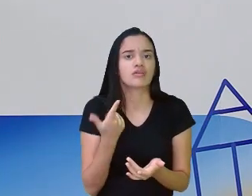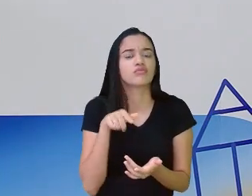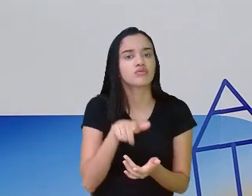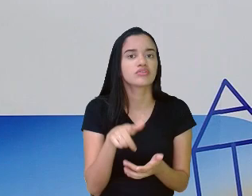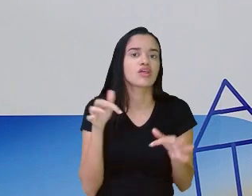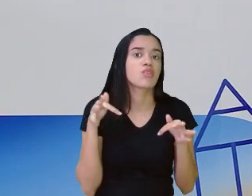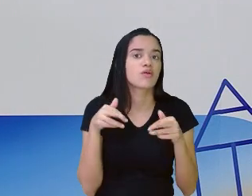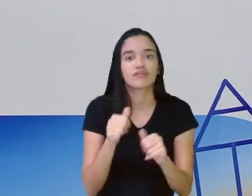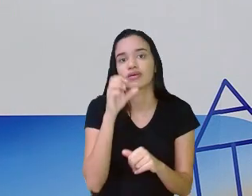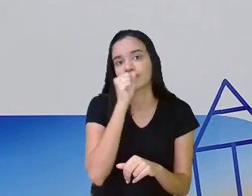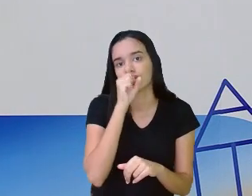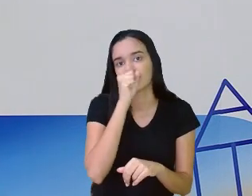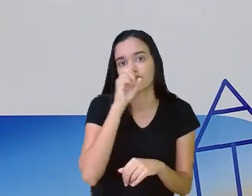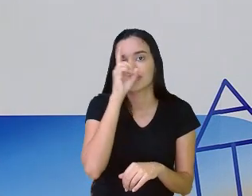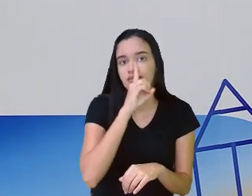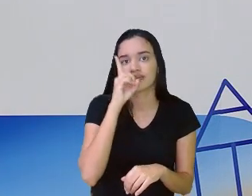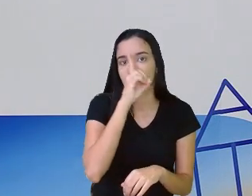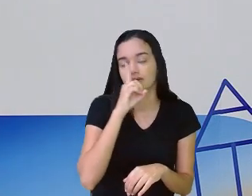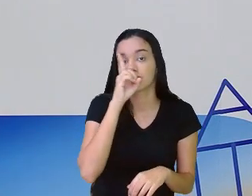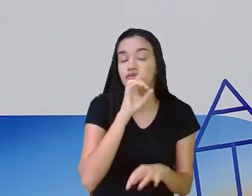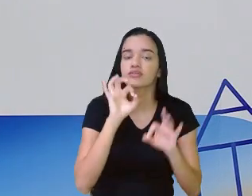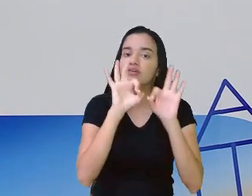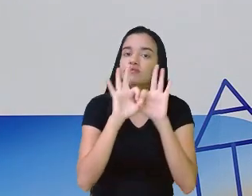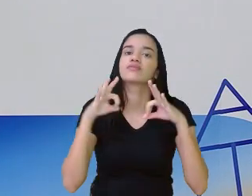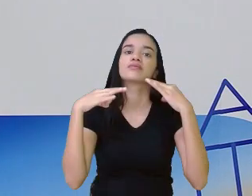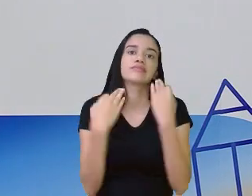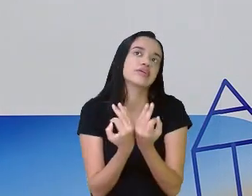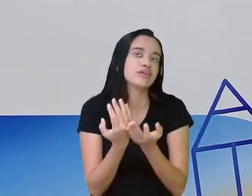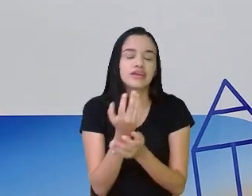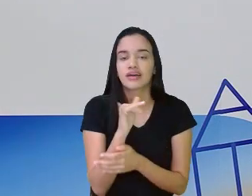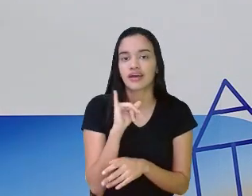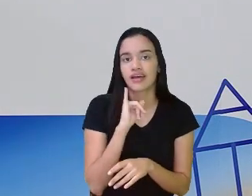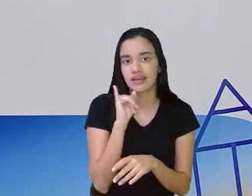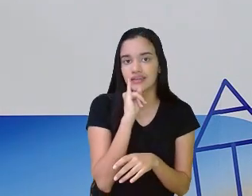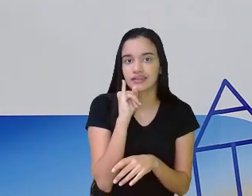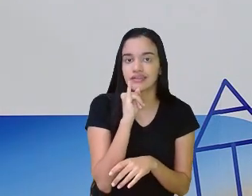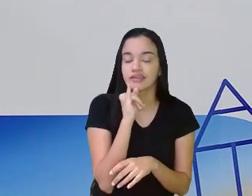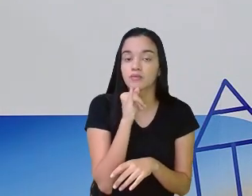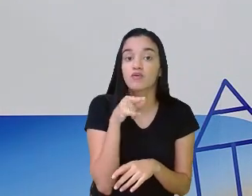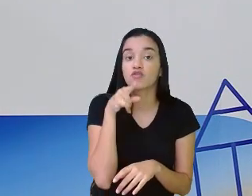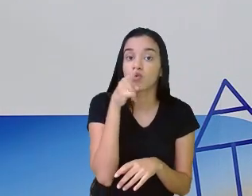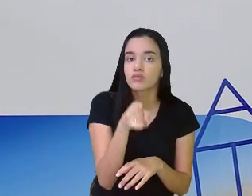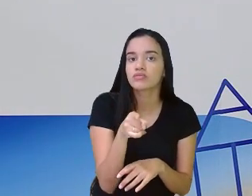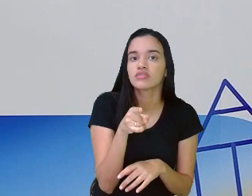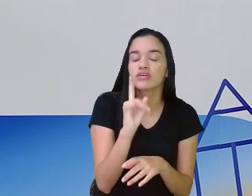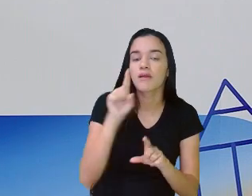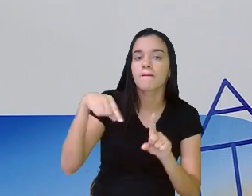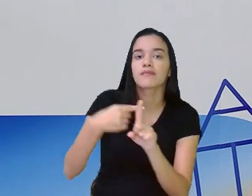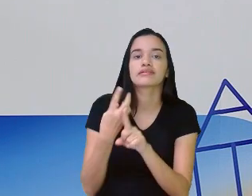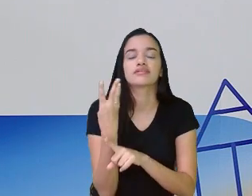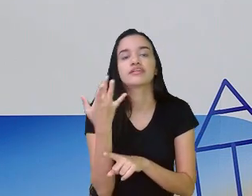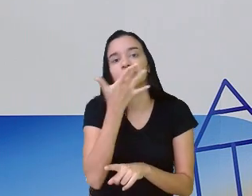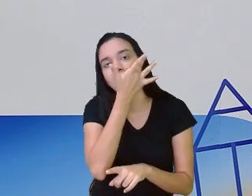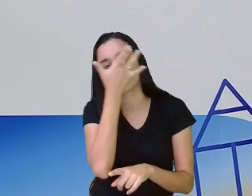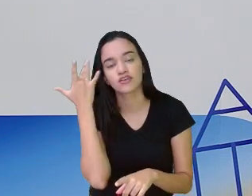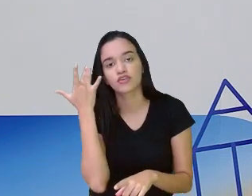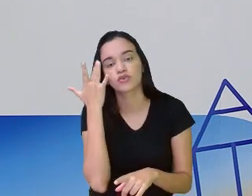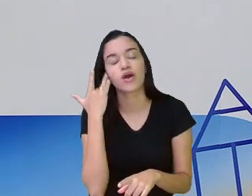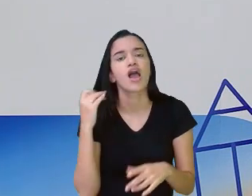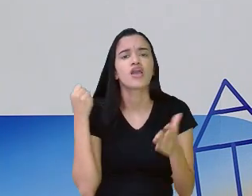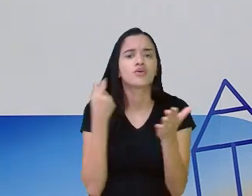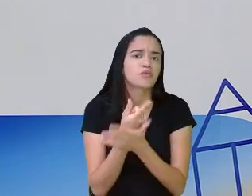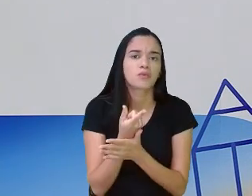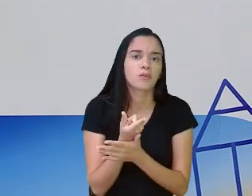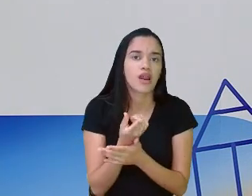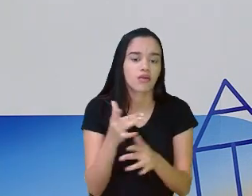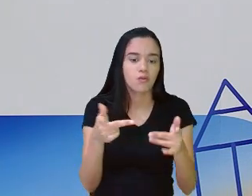você no final de semana tá lá com a sua família. Vamos dizer que tá você mais 3 pessoas da sua casa. Estão em 4. Compraram